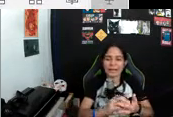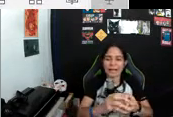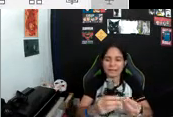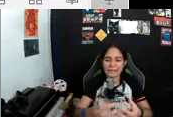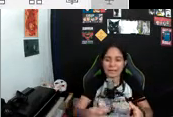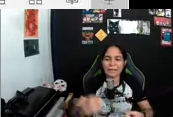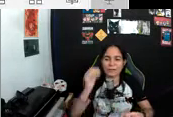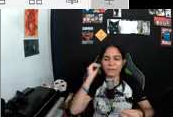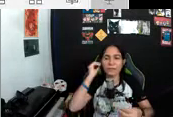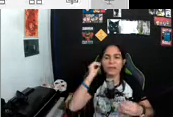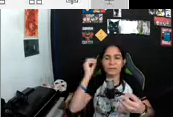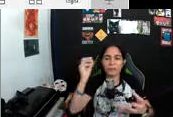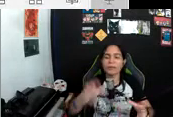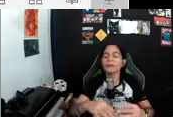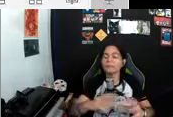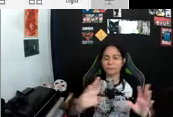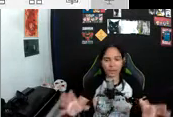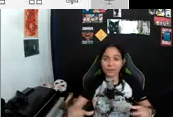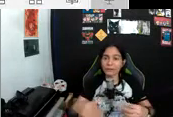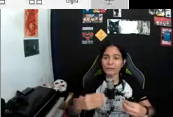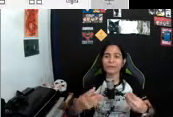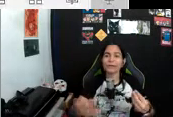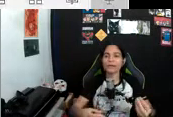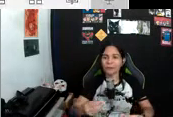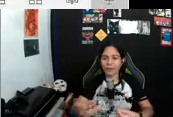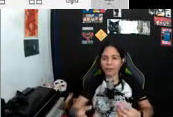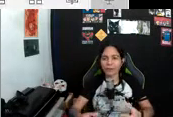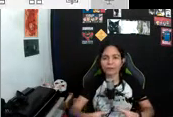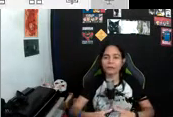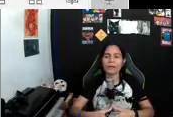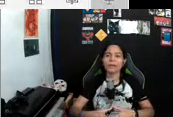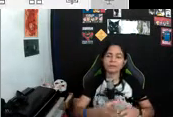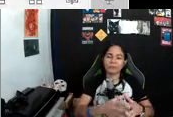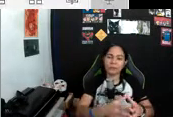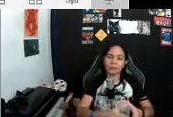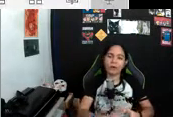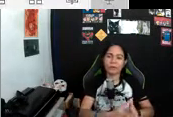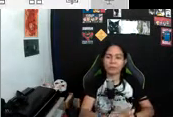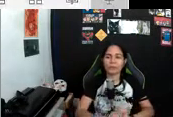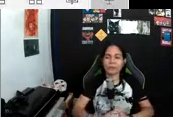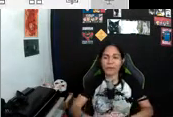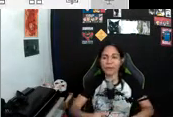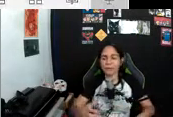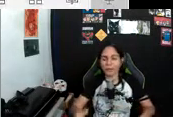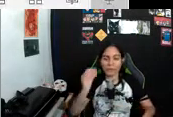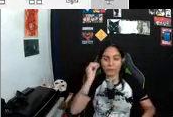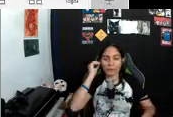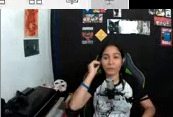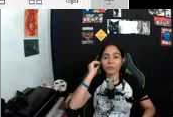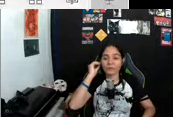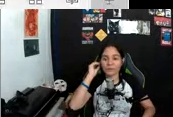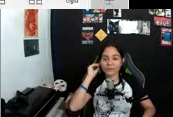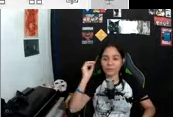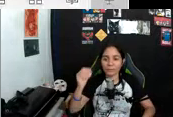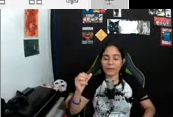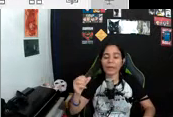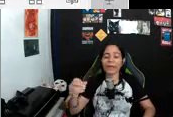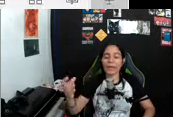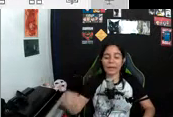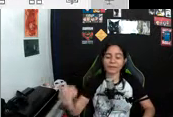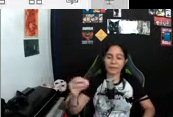coloração amarelada, saindo líquido, aí você tem que estar explicando, né? De forma que o paciente e o acompanhante ele